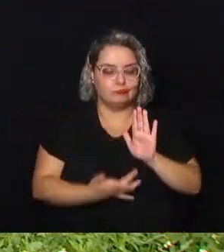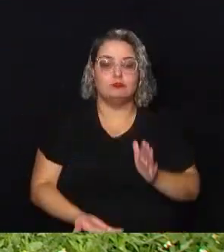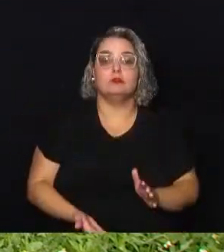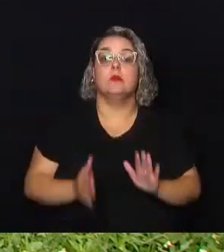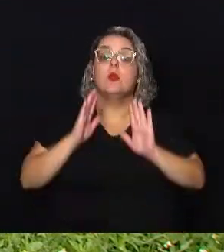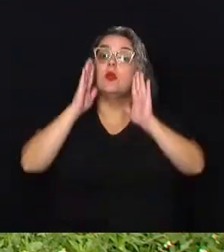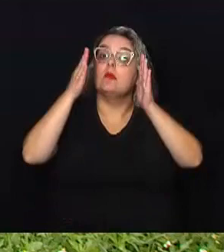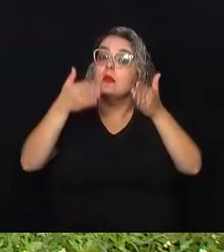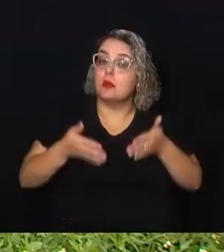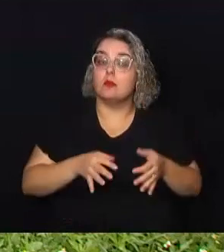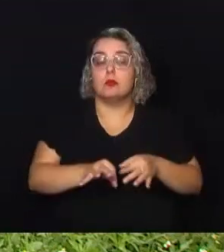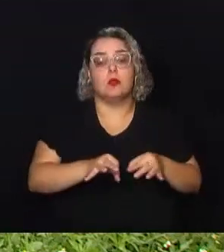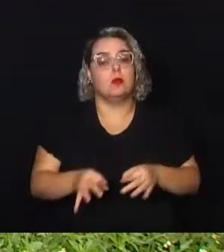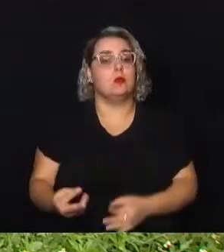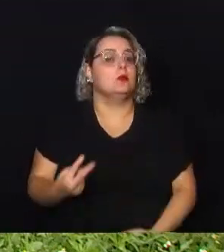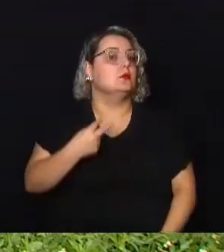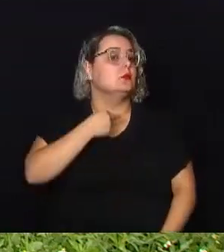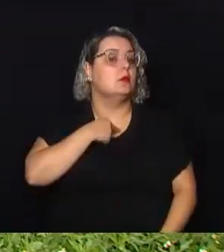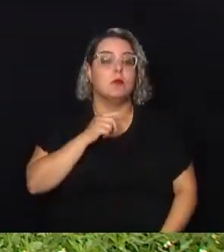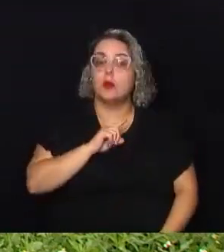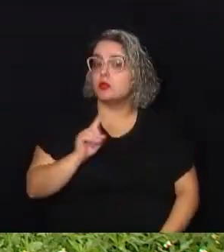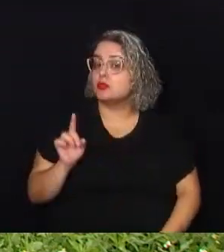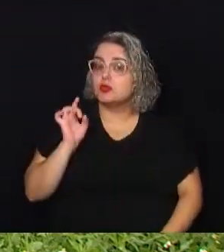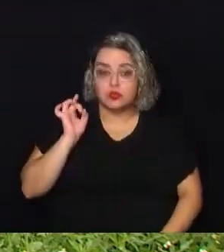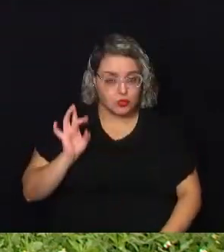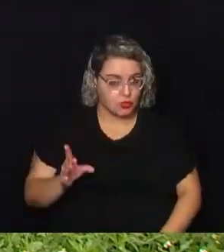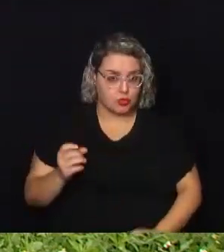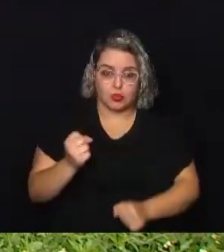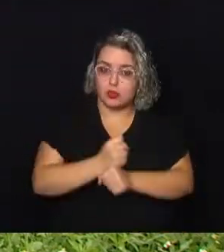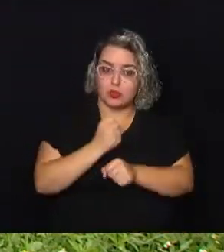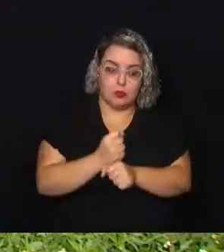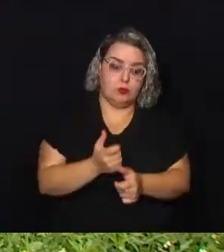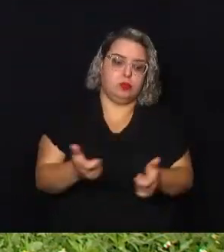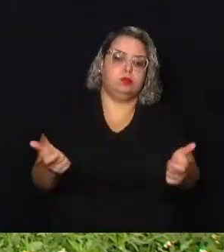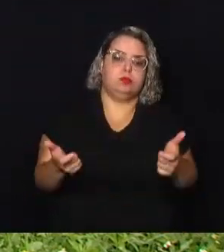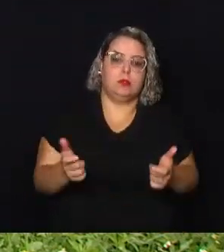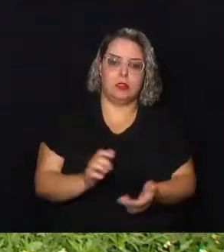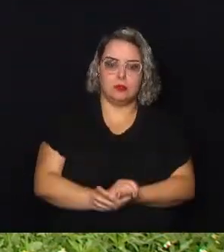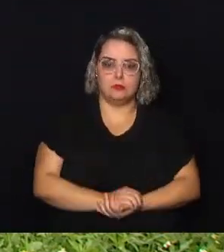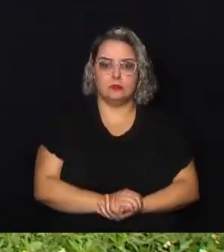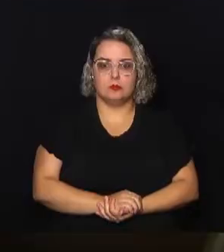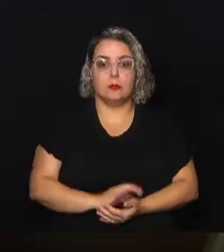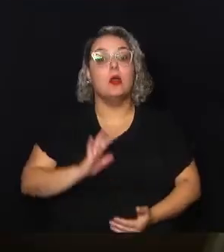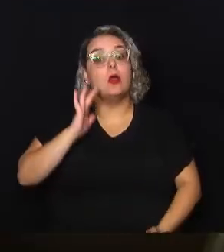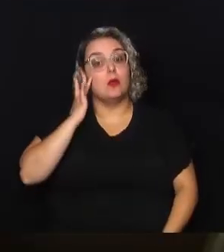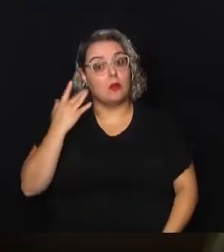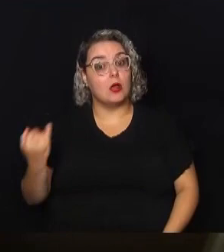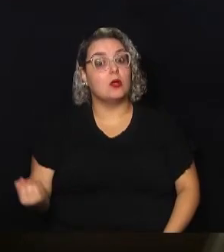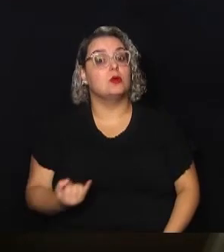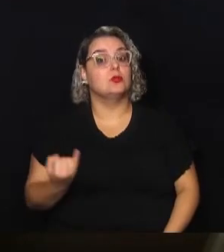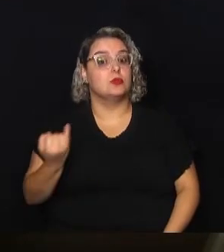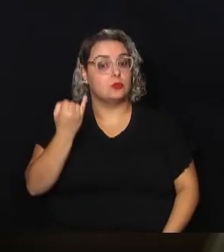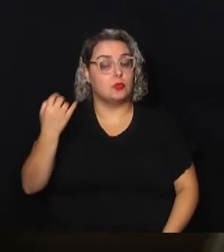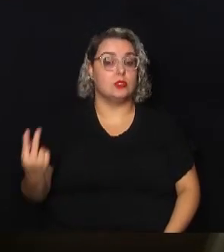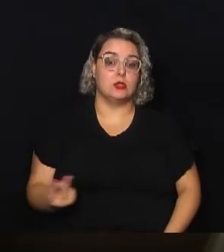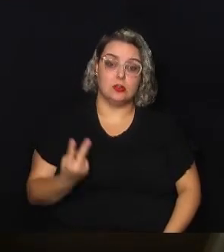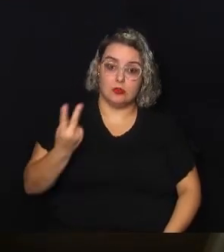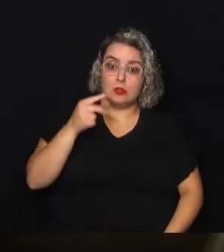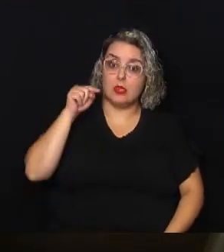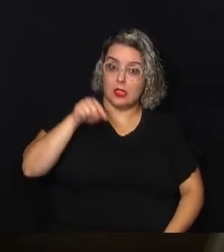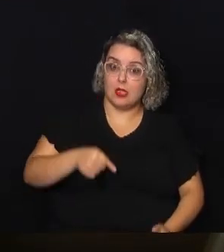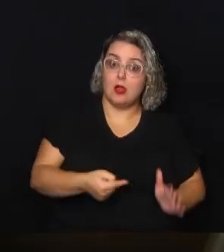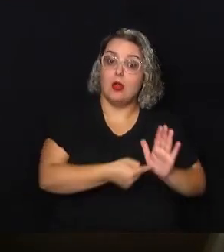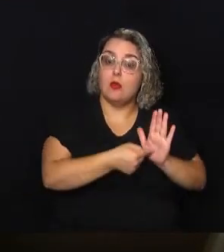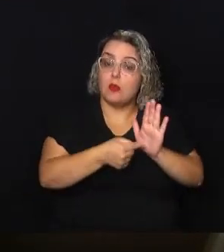ressaltaram que o foco do plano não pode ser apenas em obras de grande porte acho que o grande valor dele